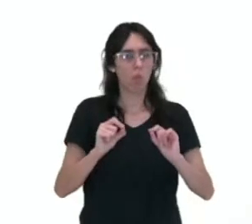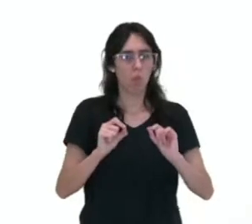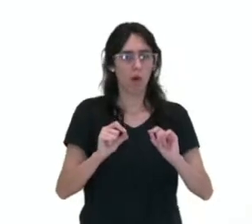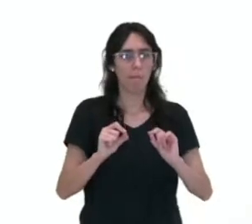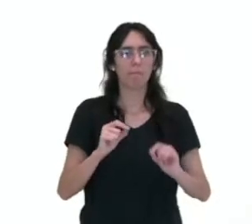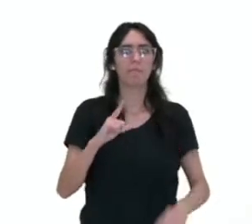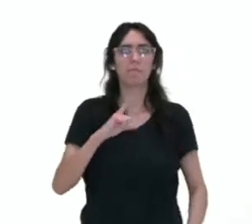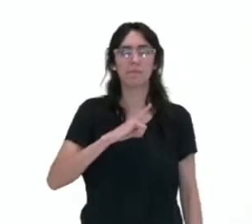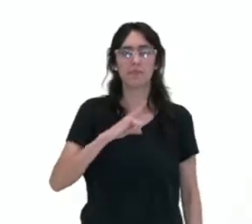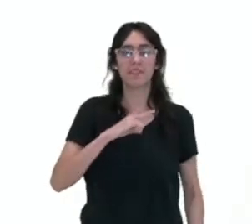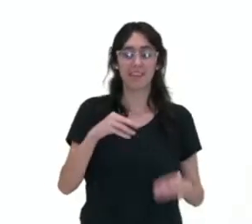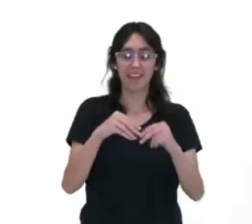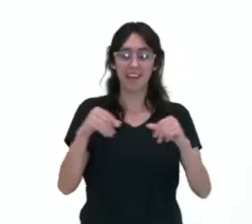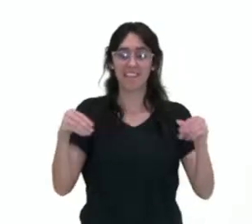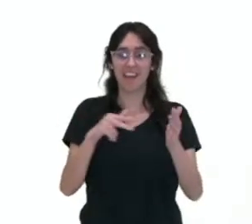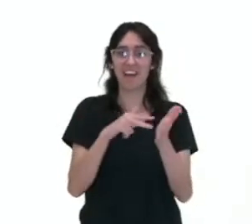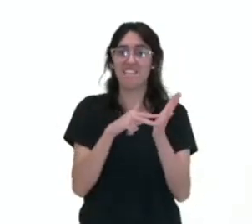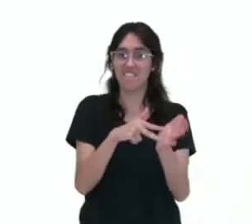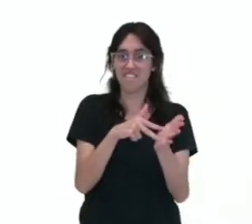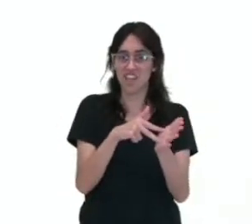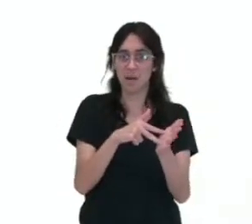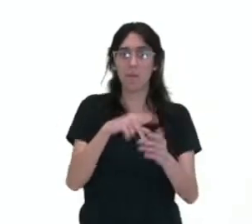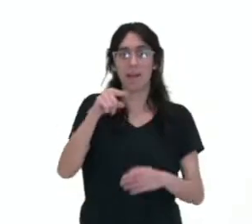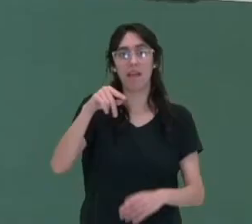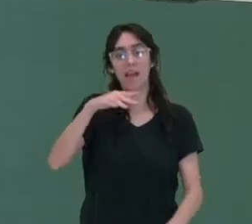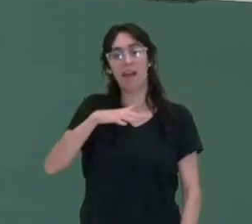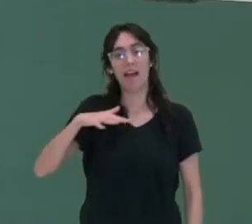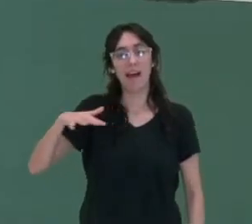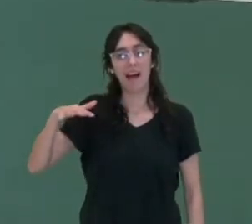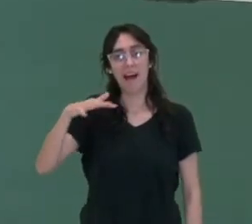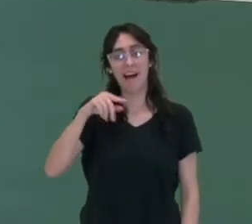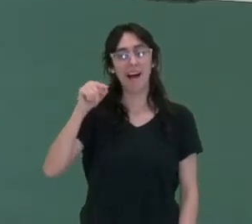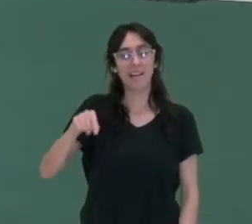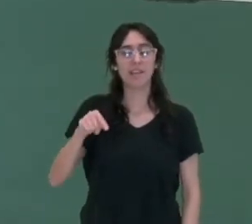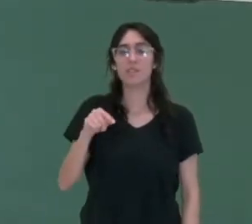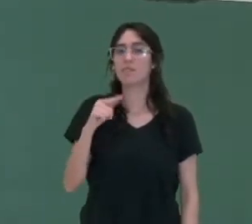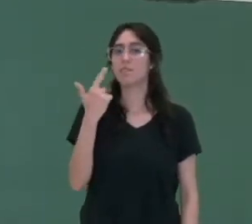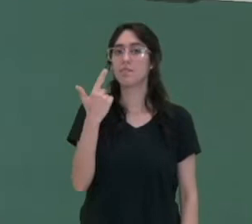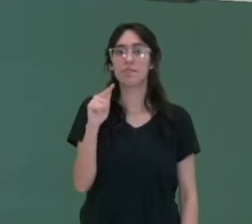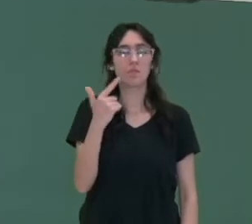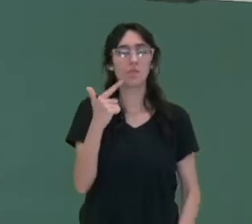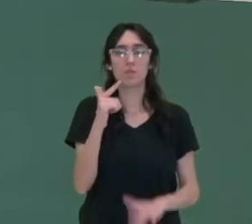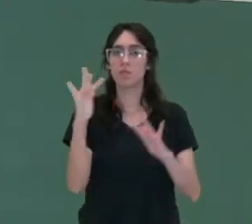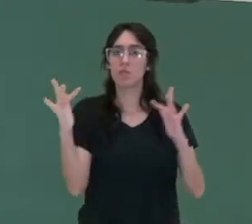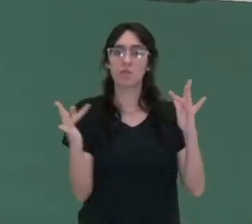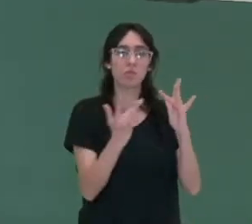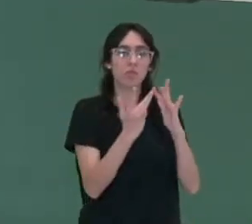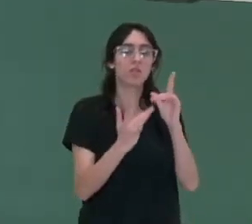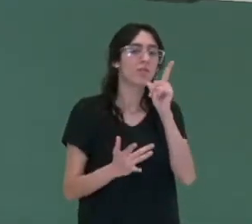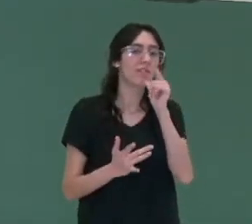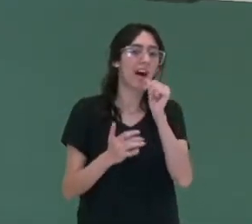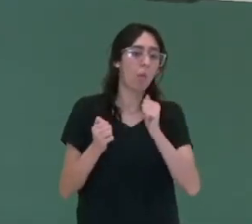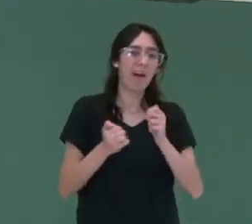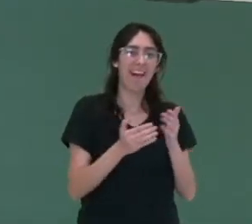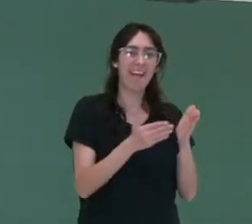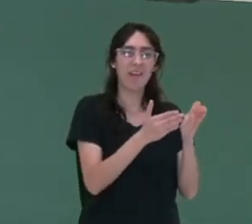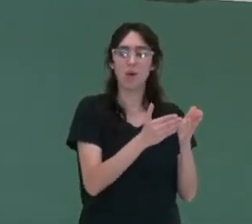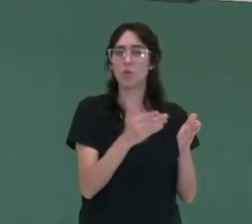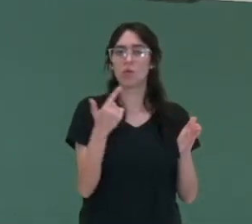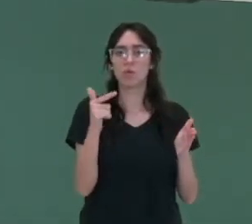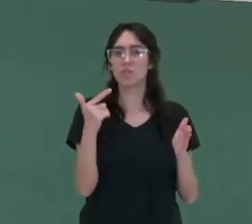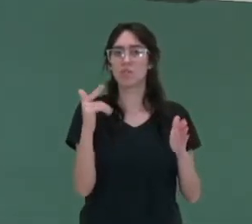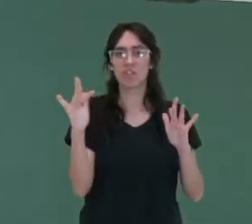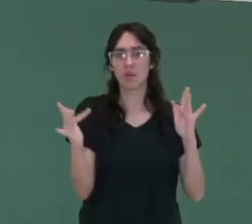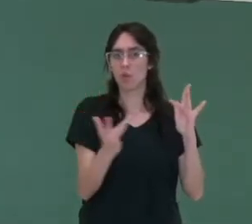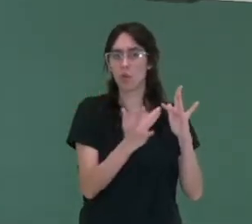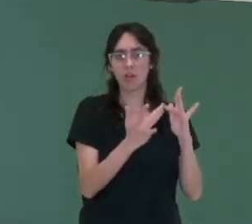as florestas de terra firme, que são as áreas que nunca têm contato com a água dos rios, ou seja, são áreas que nunca são